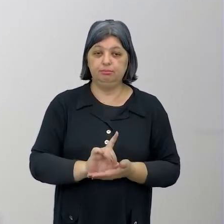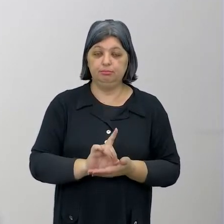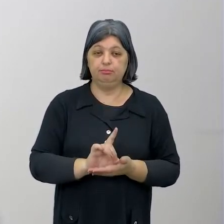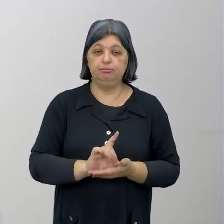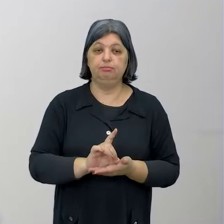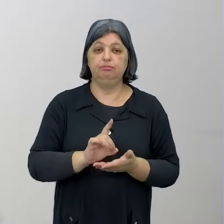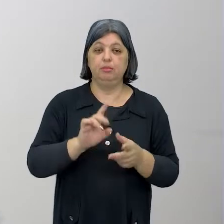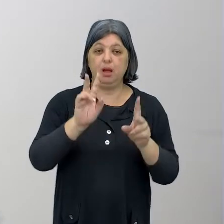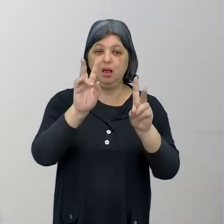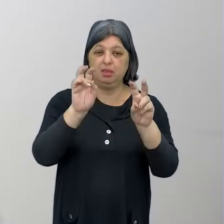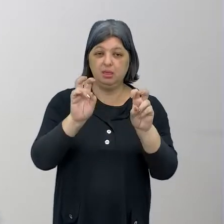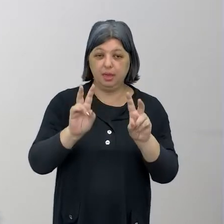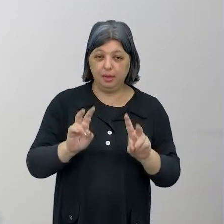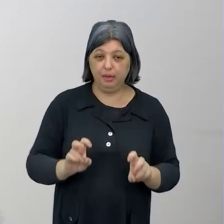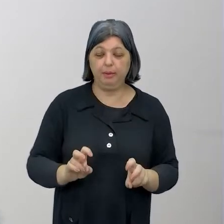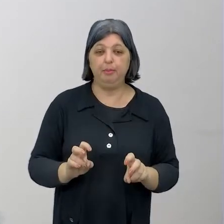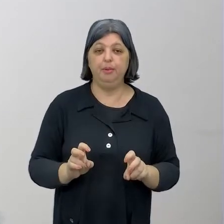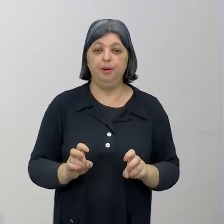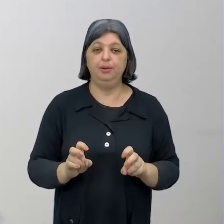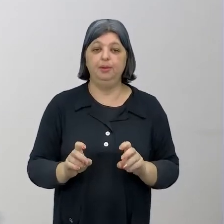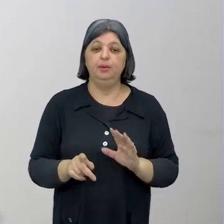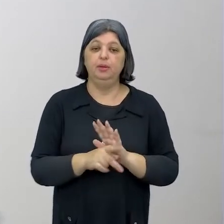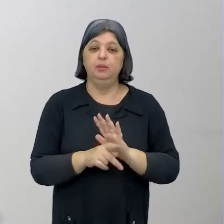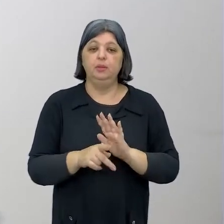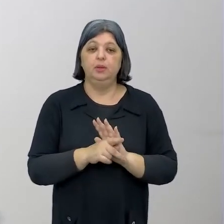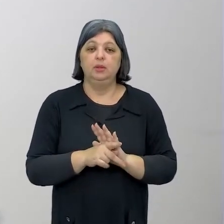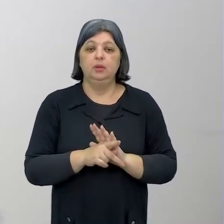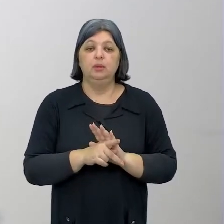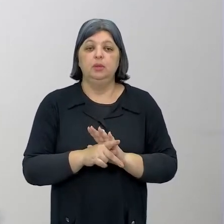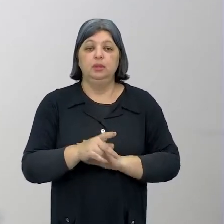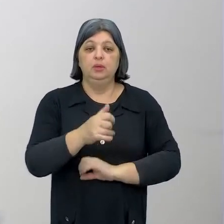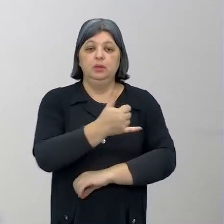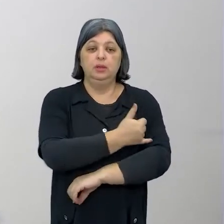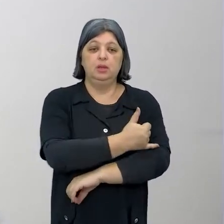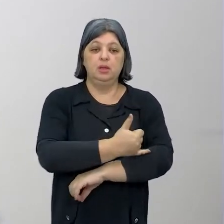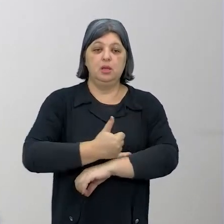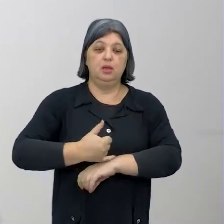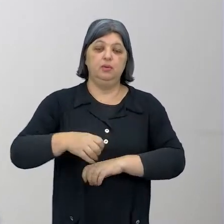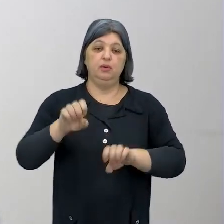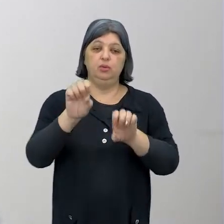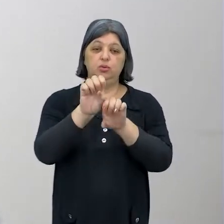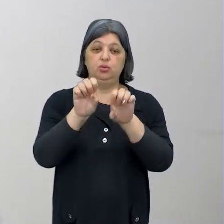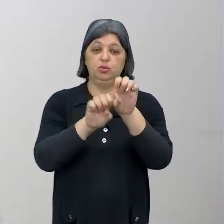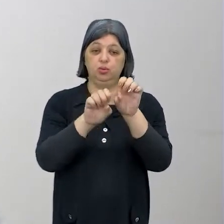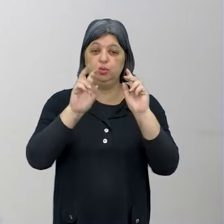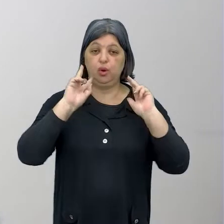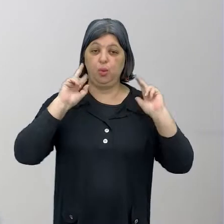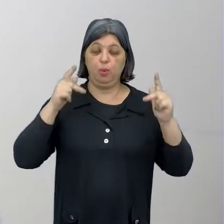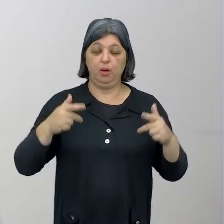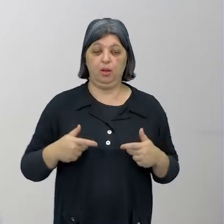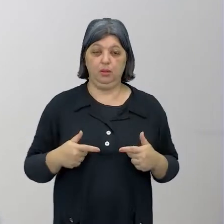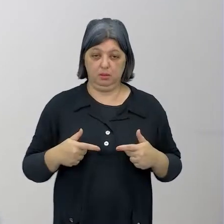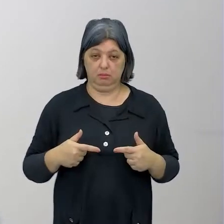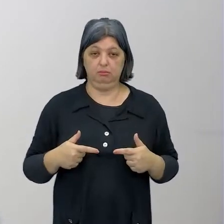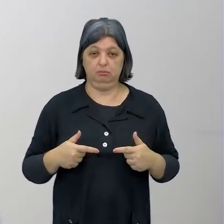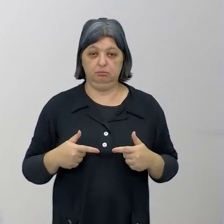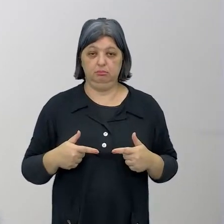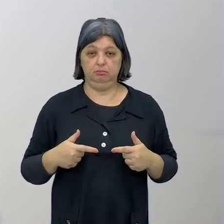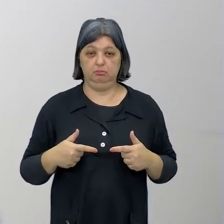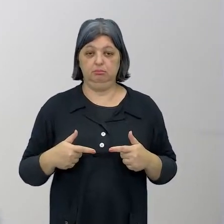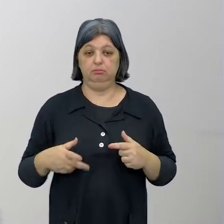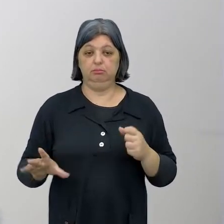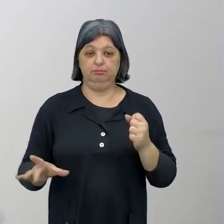alguns temas, uma chamada infraestrutura humana que garanta o mínimo